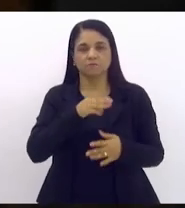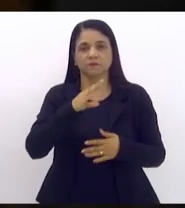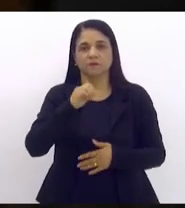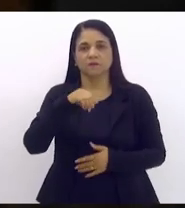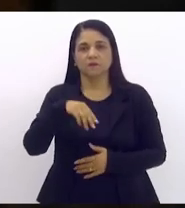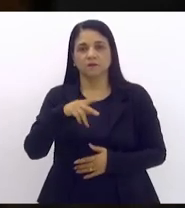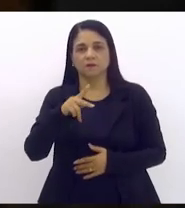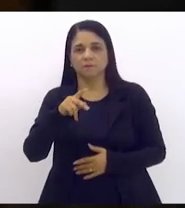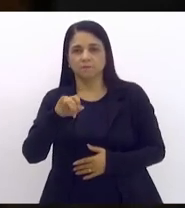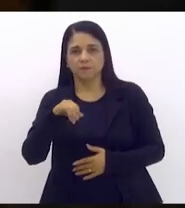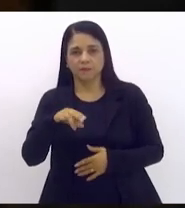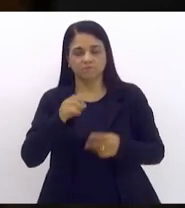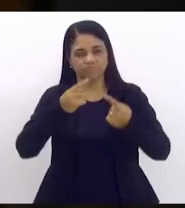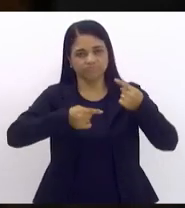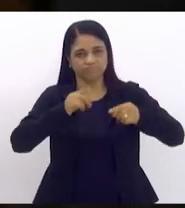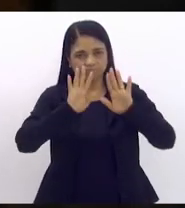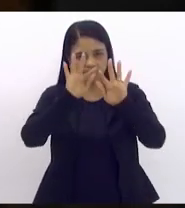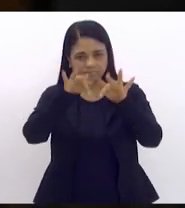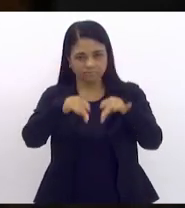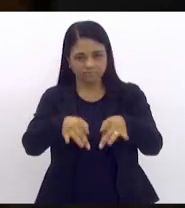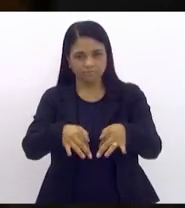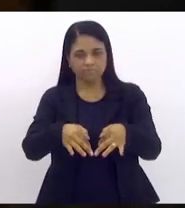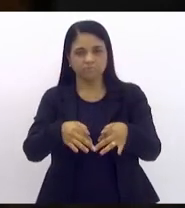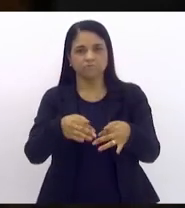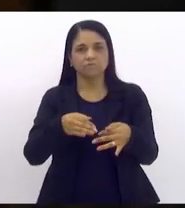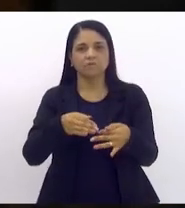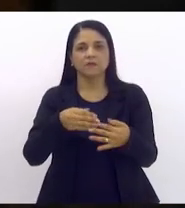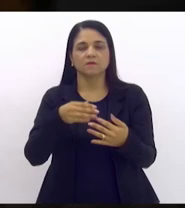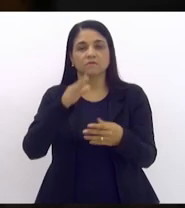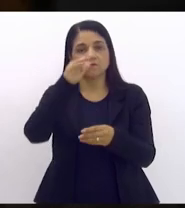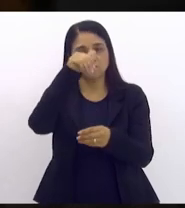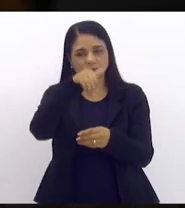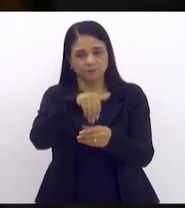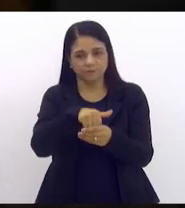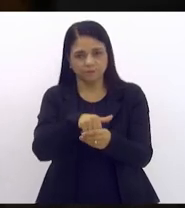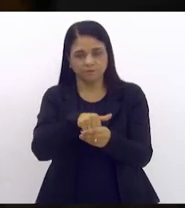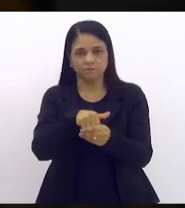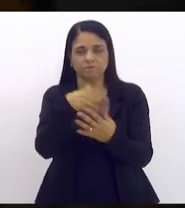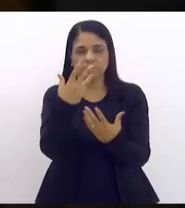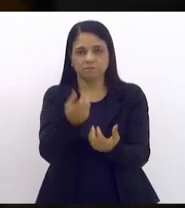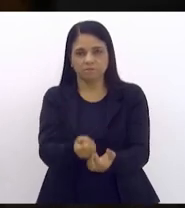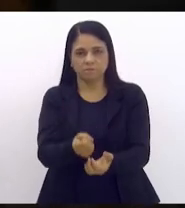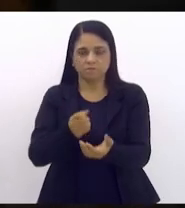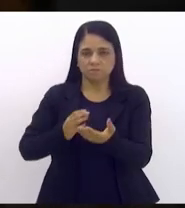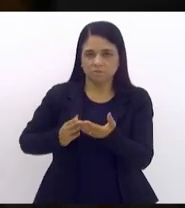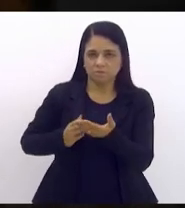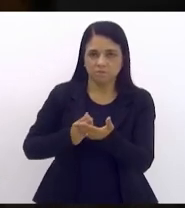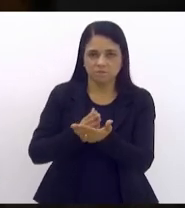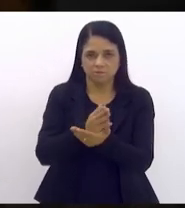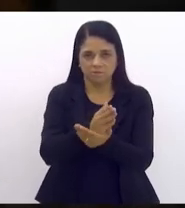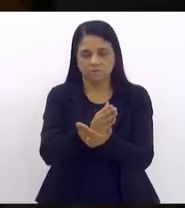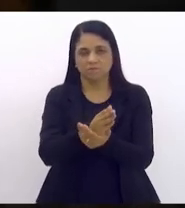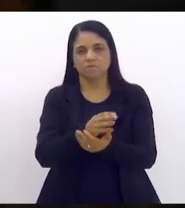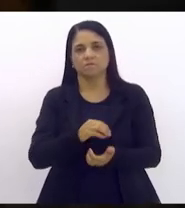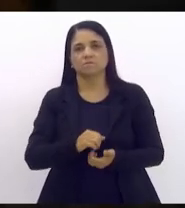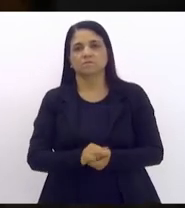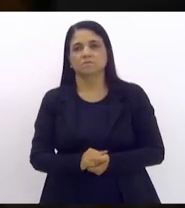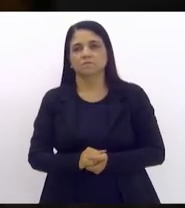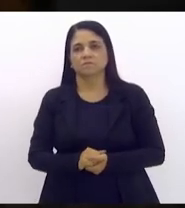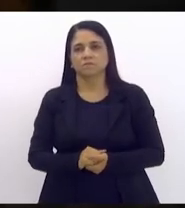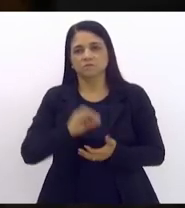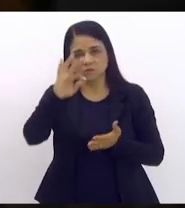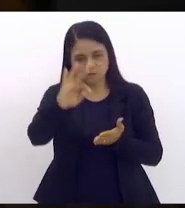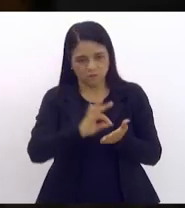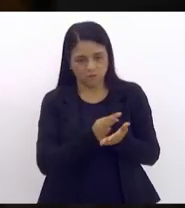discussão. Não havendo quem queira discutir, encerrada a discussão. Em votação. Senhores que aprovam, permaneçam como estão. Aprovado, vai